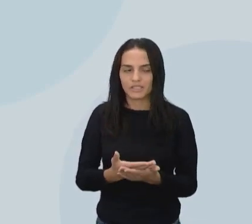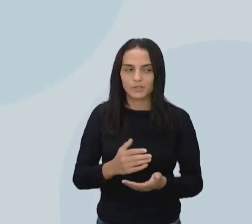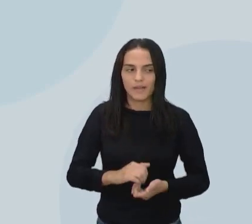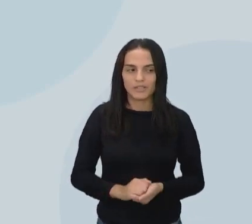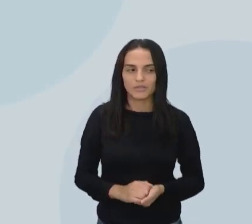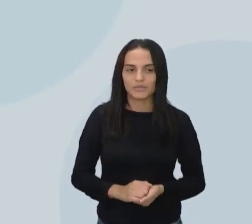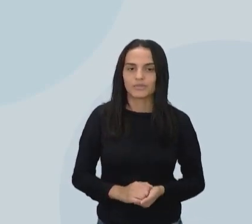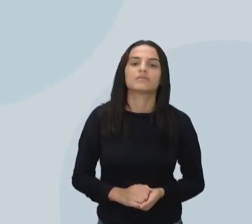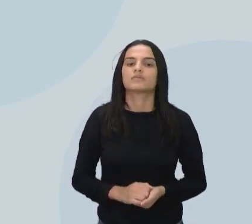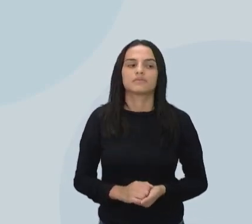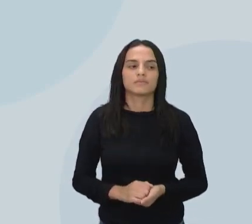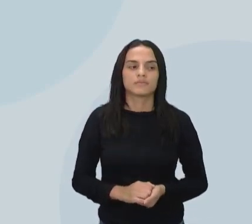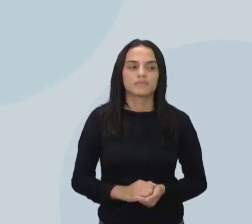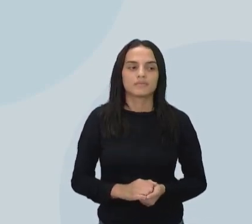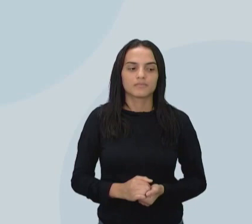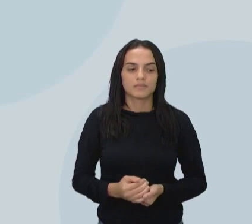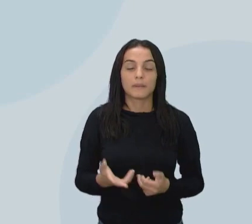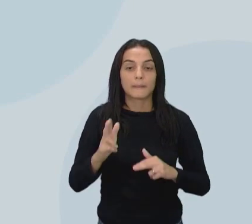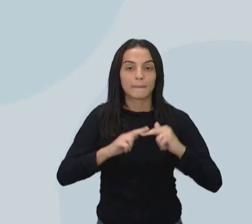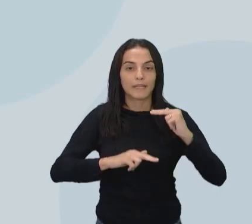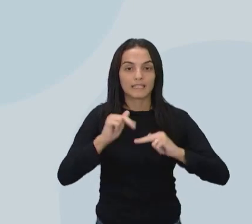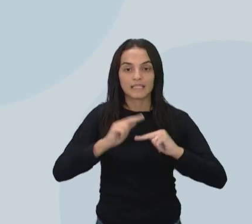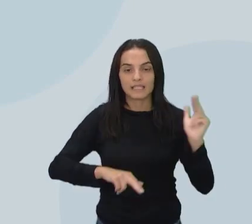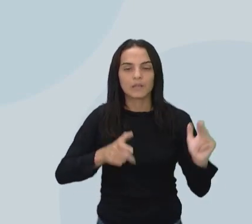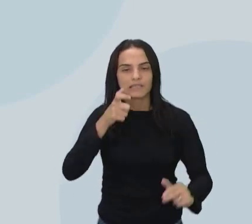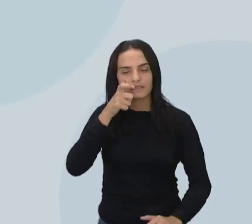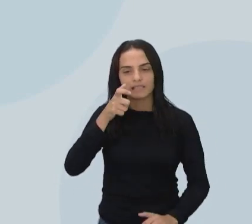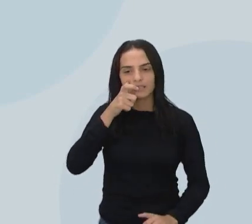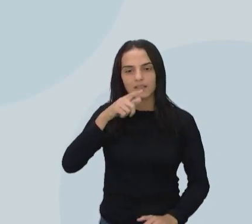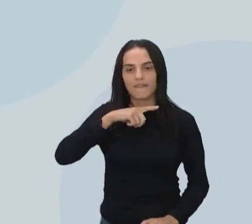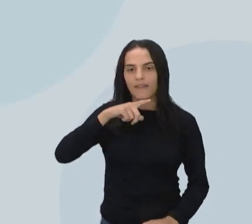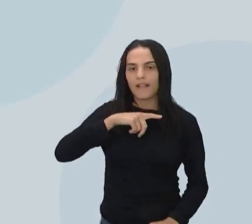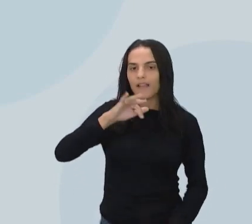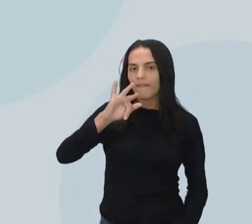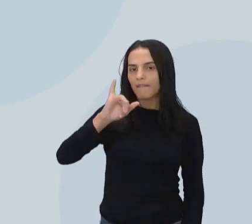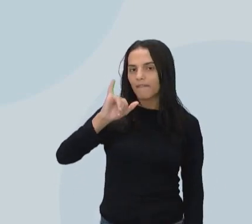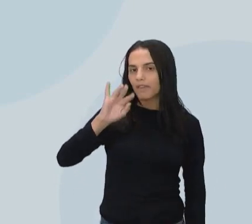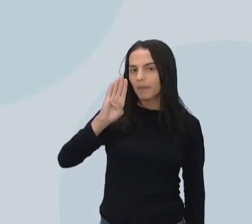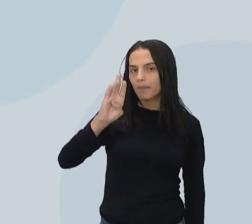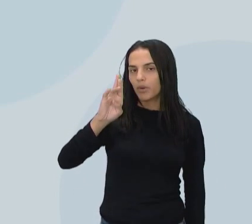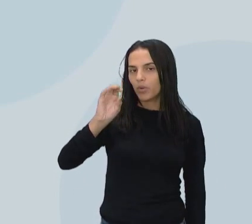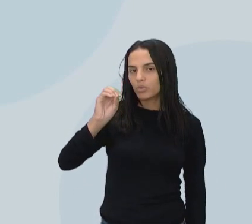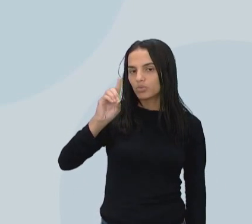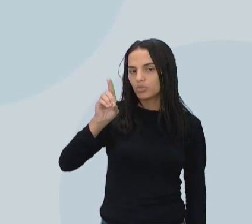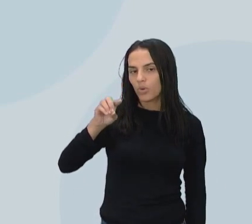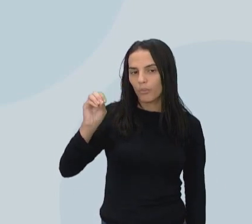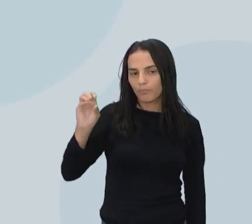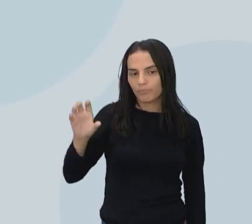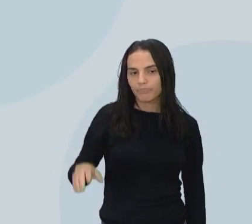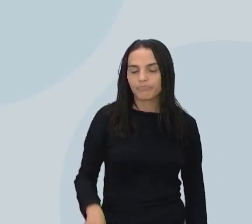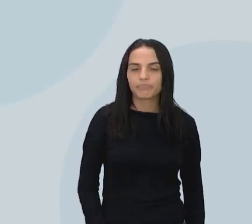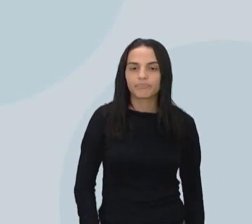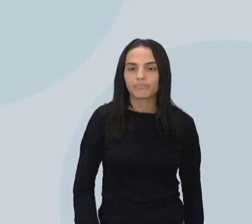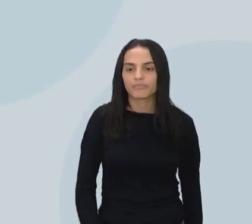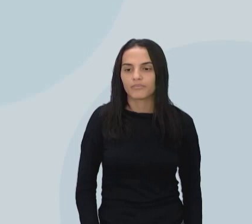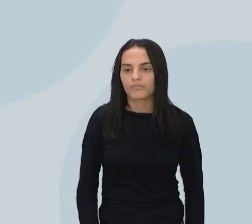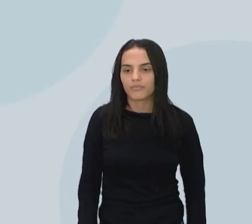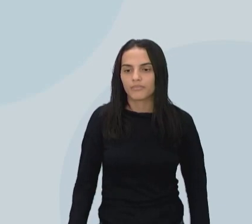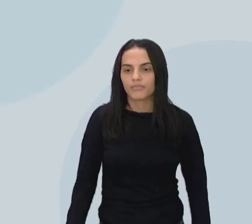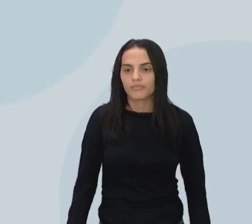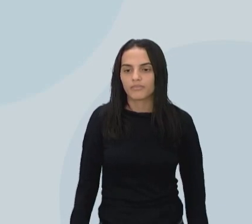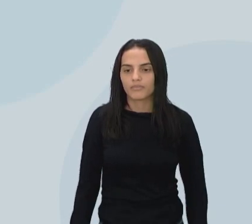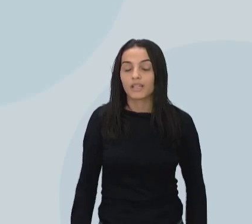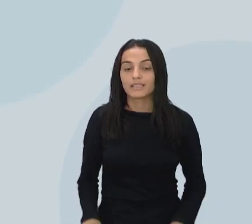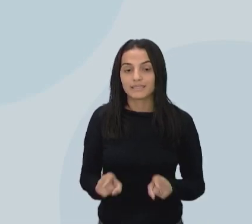coisa. Que material é interessante. Ele é fibroso, ó, e por ele ser fibroso, né? Ó,